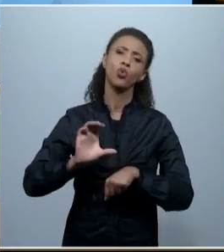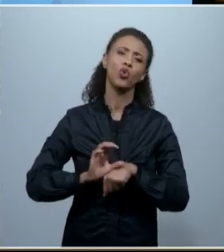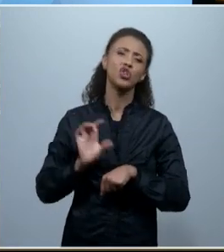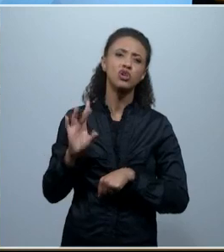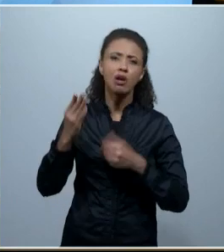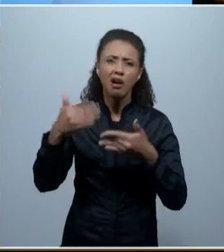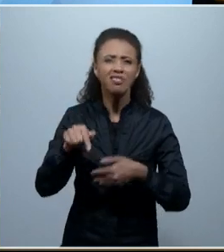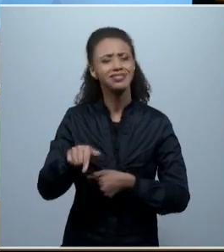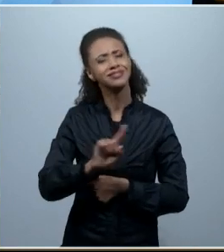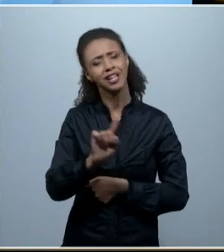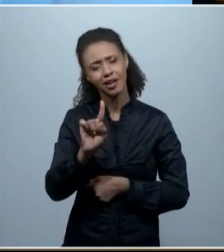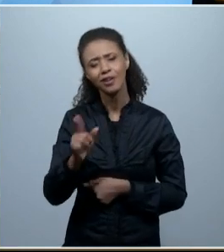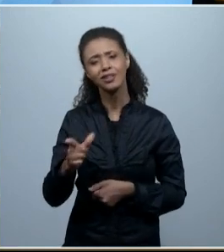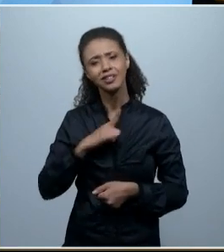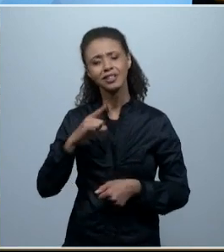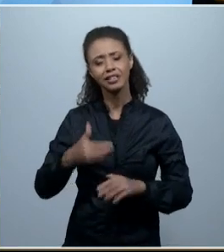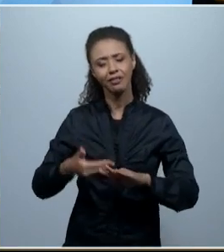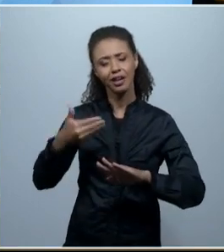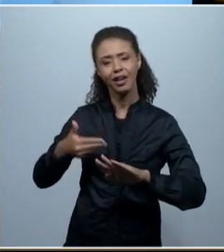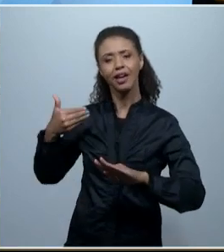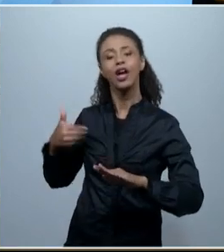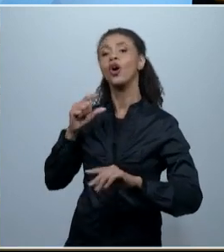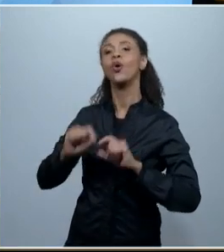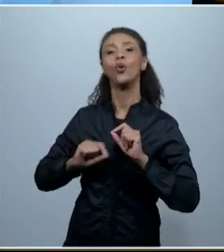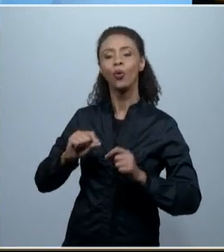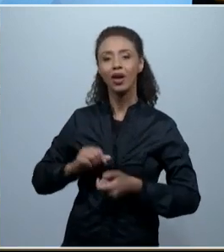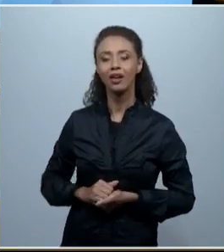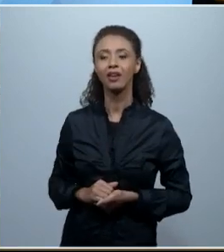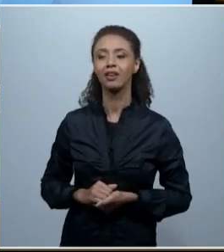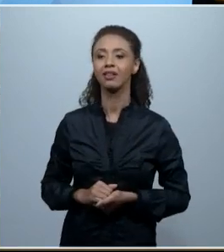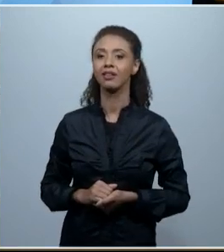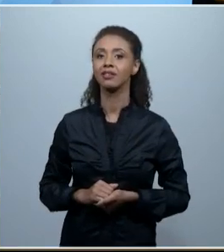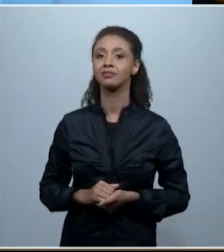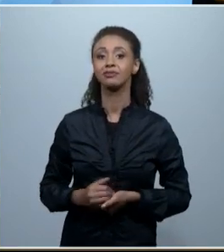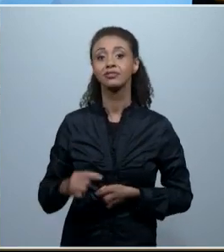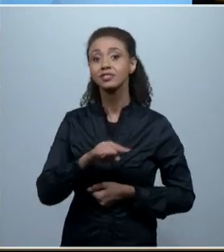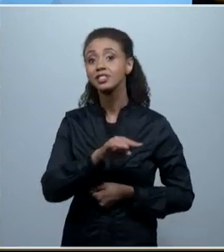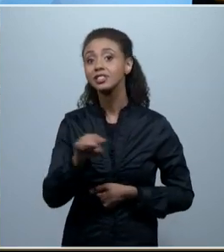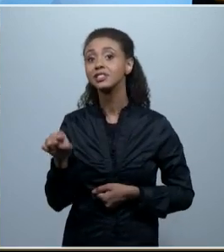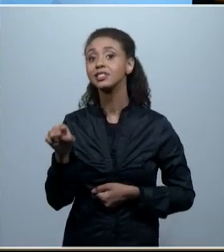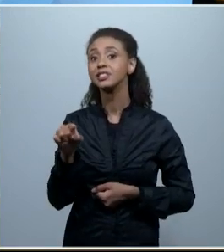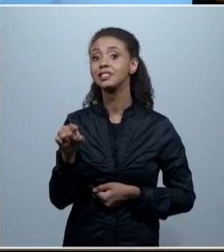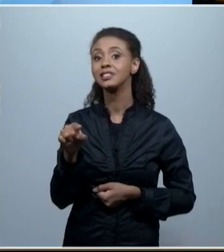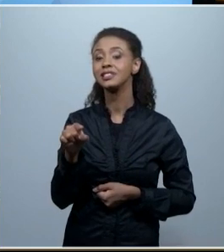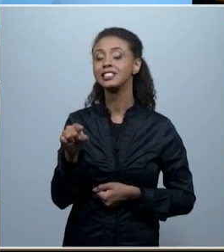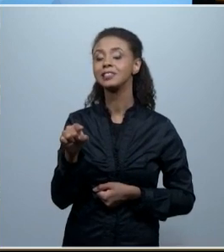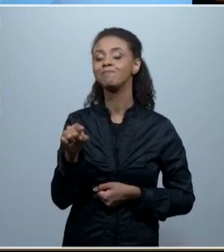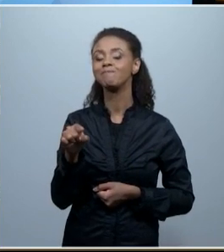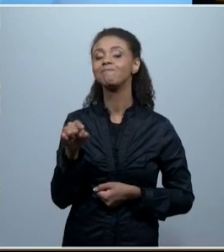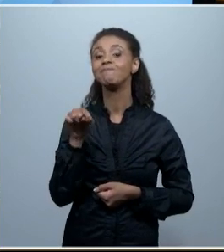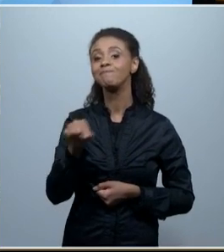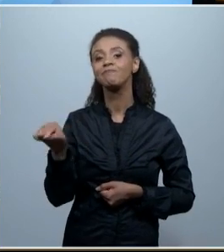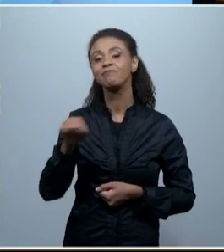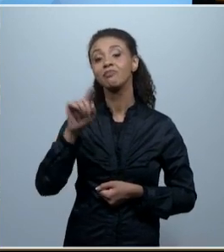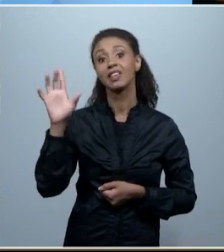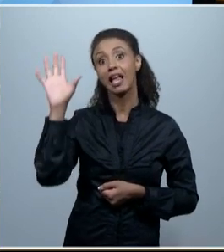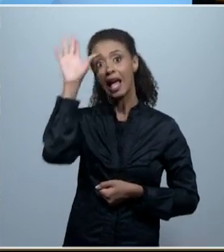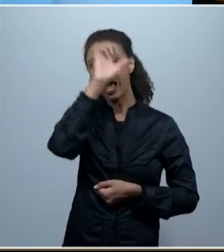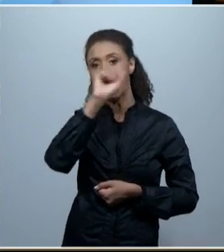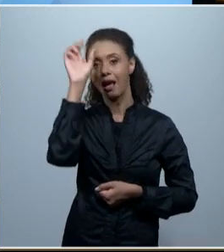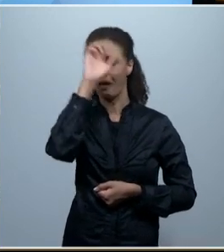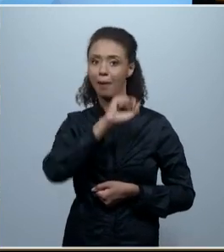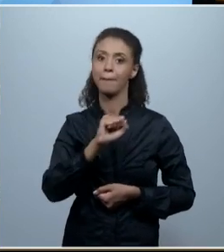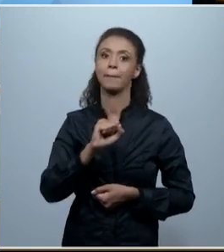isso o curso é vocês aprenderem e xvii e xvii e se esse enredo aí